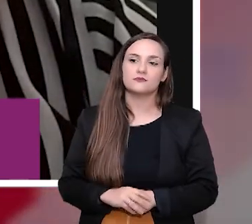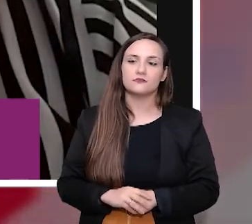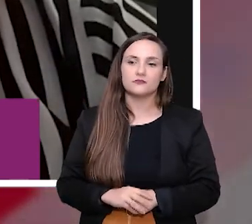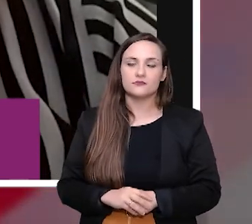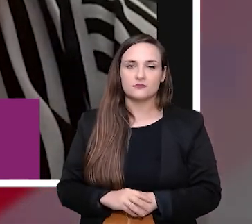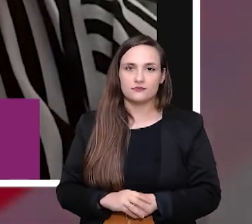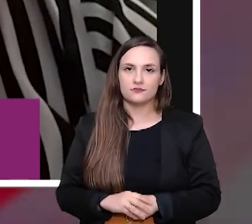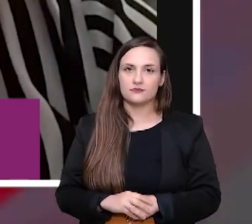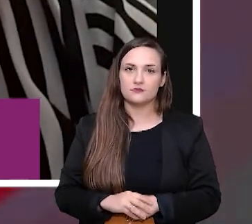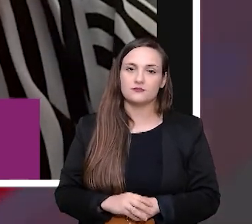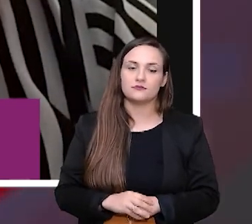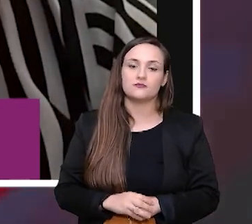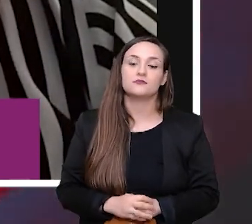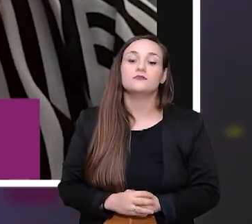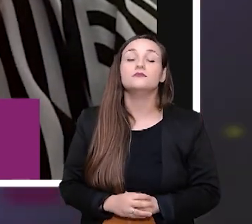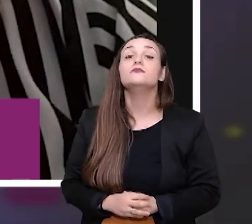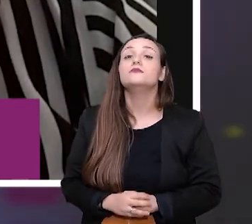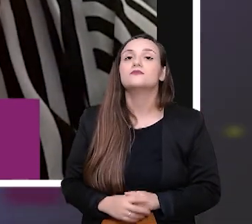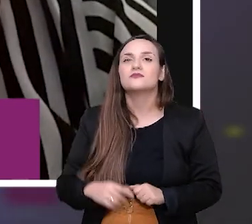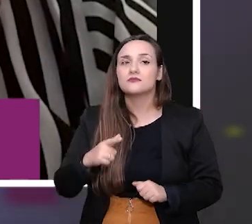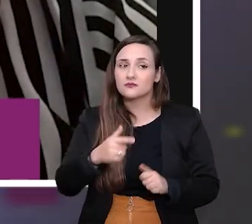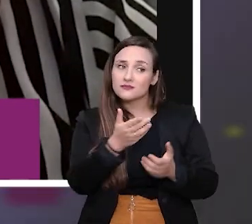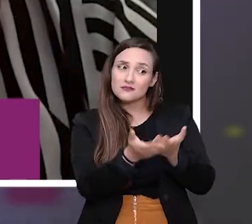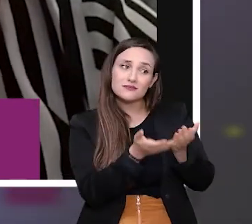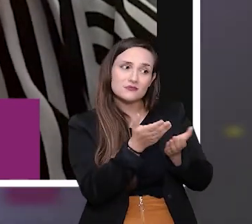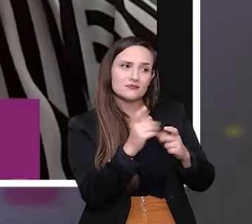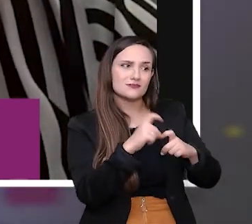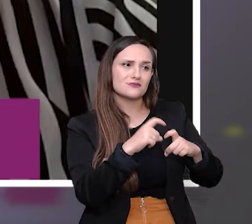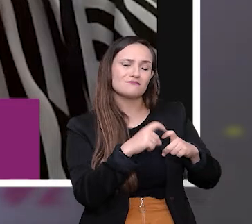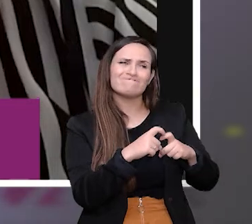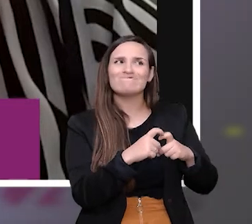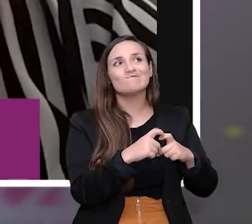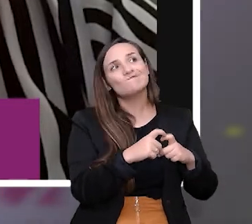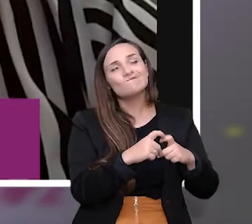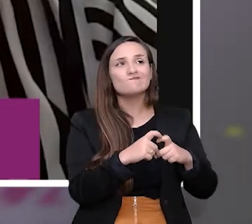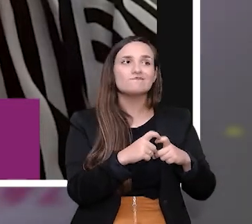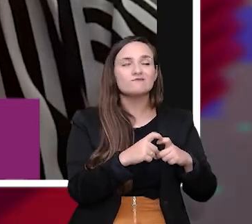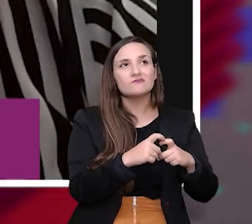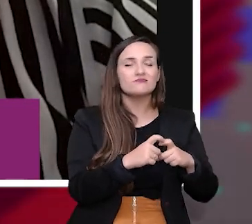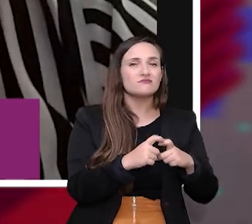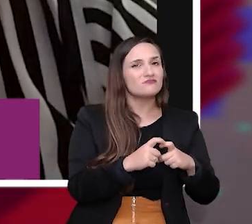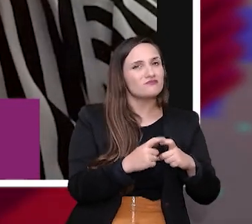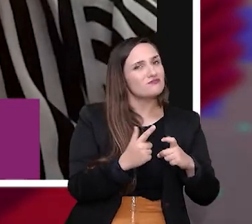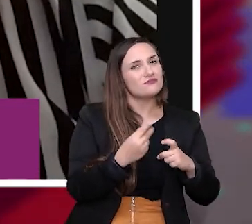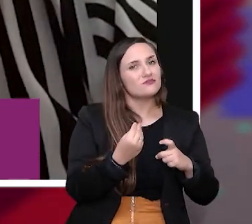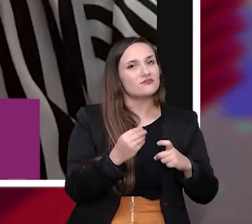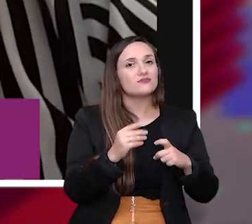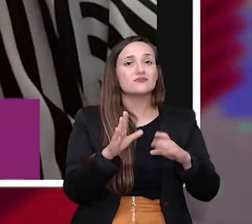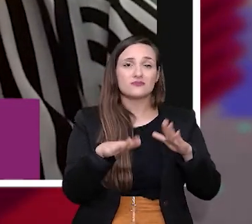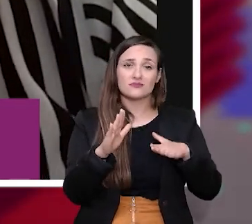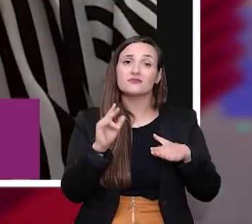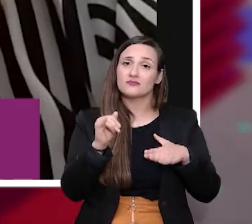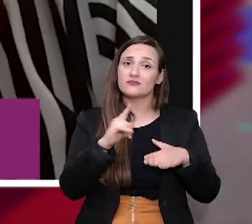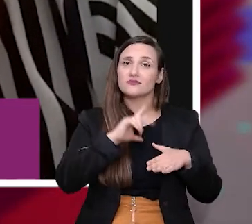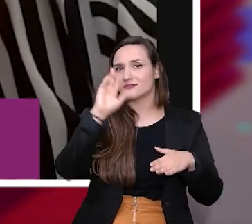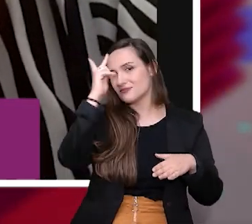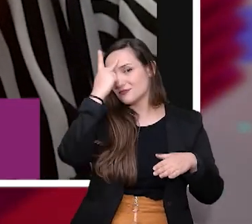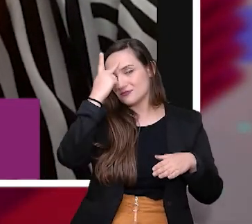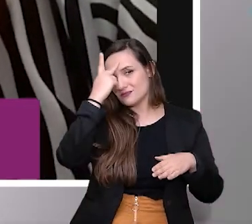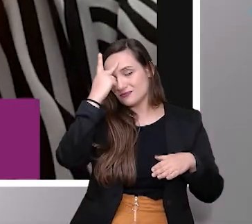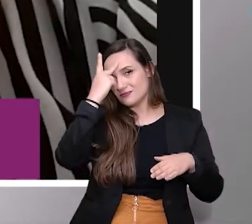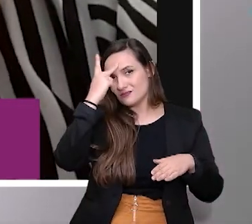O tratamento médico, nesses casos, é sintomático. É muito comum que a pessoa que tem o transtorno da personalidade